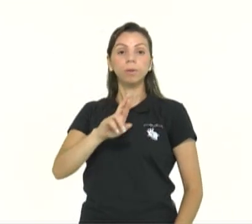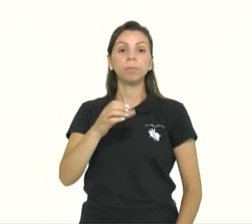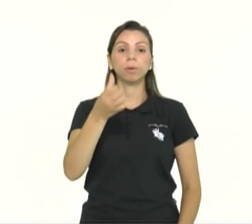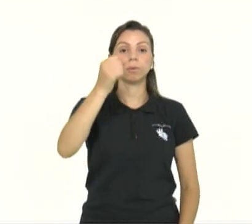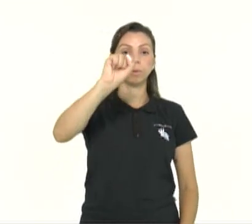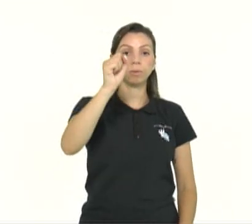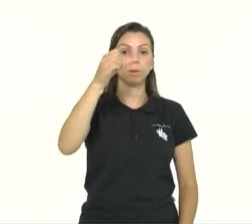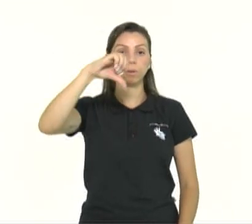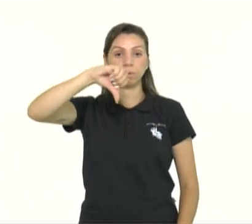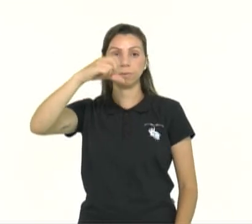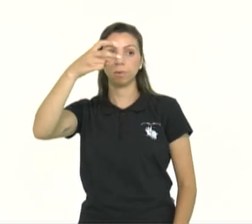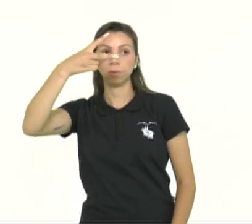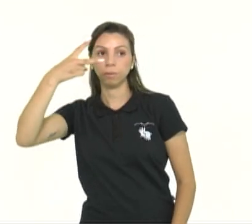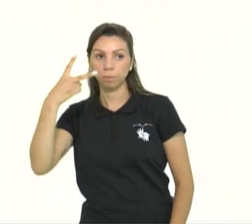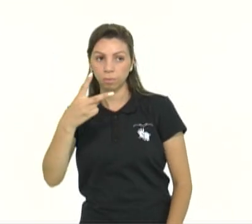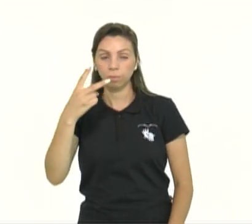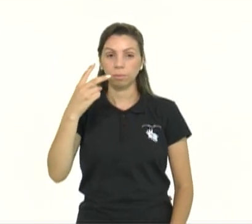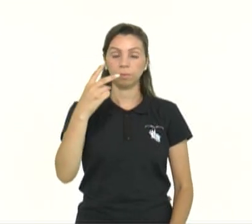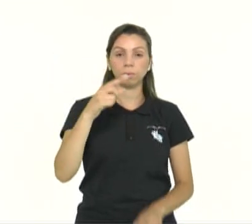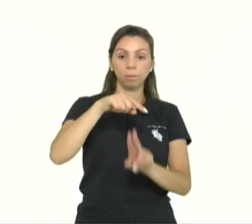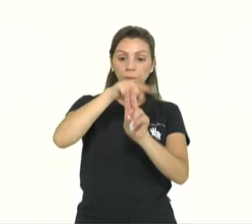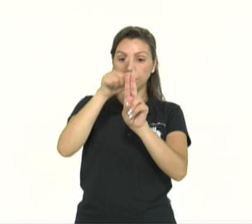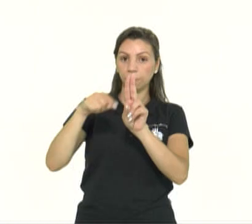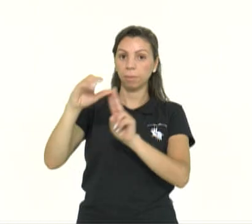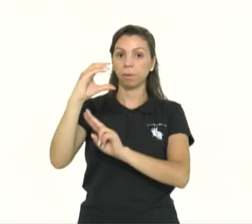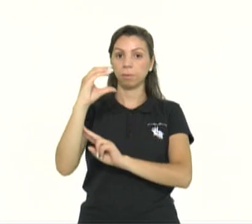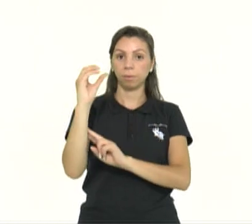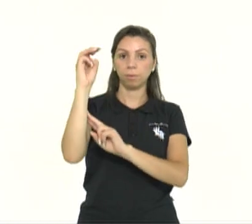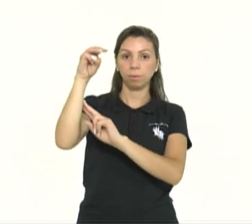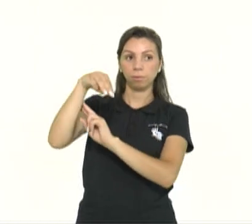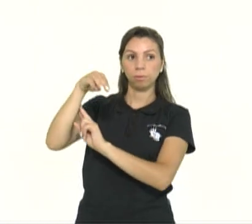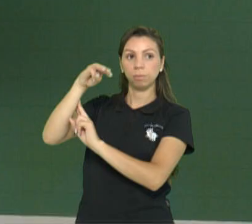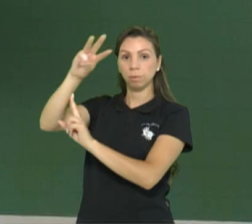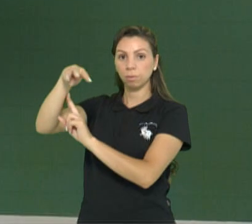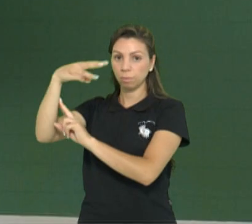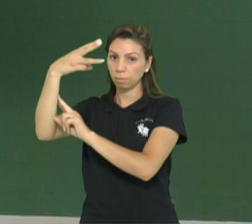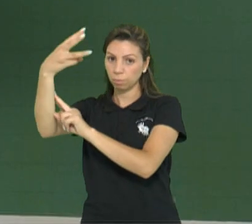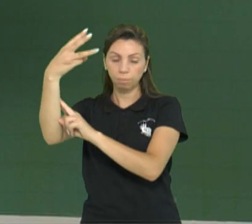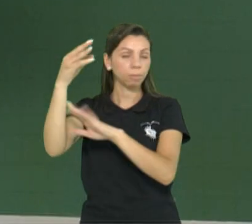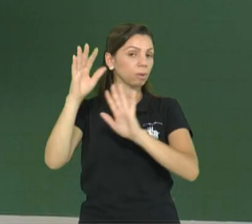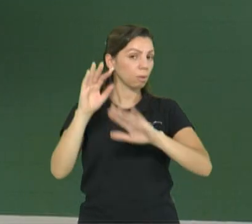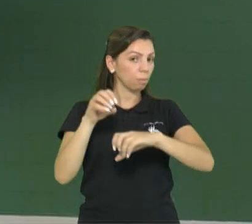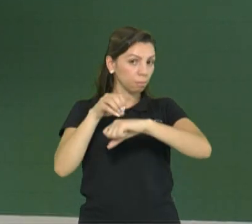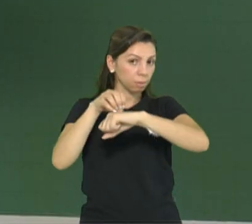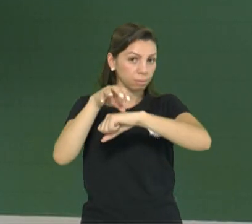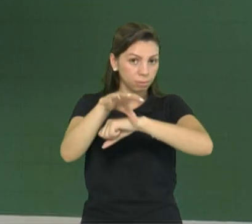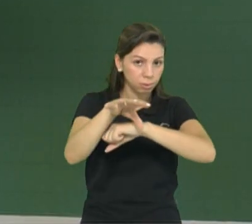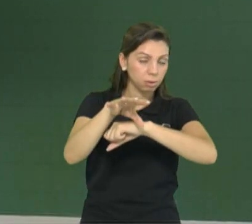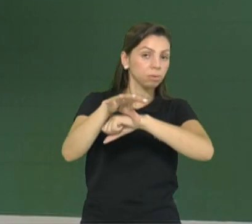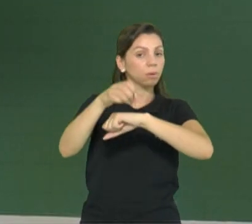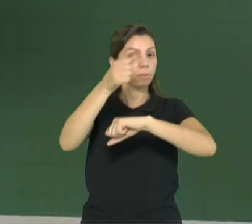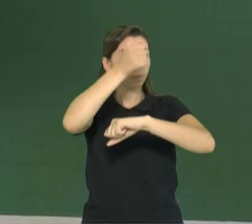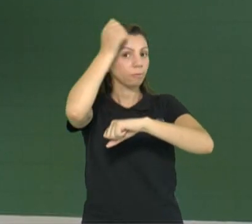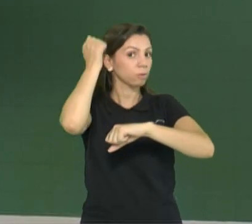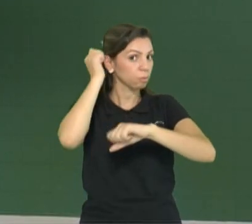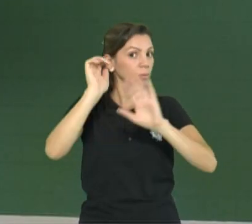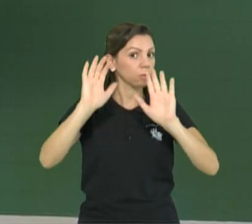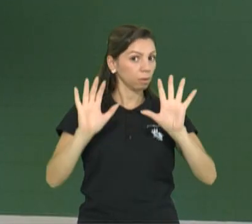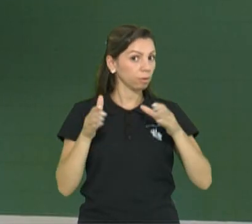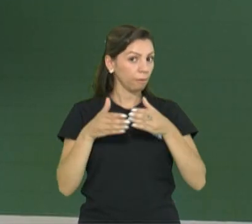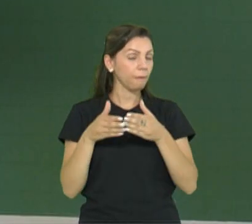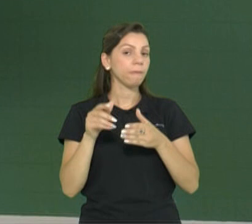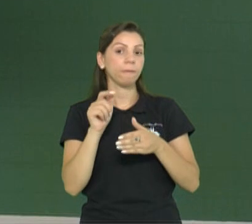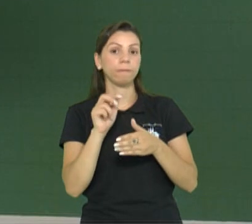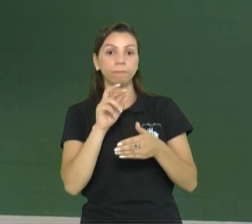pi centímetros cúbicos. Fácil. Gente, só uma dica aí para a galera do vestibular, principalmente, quem